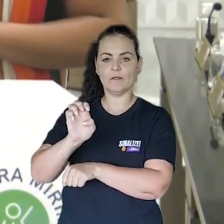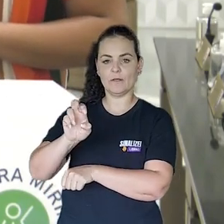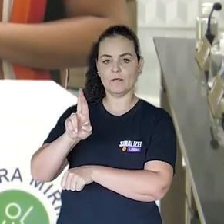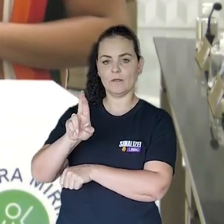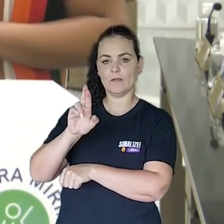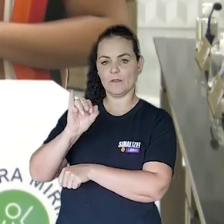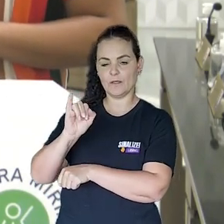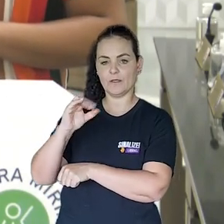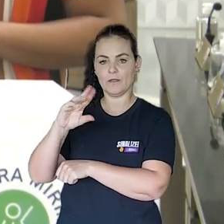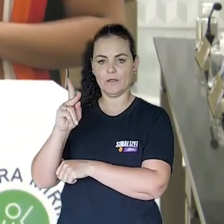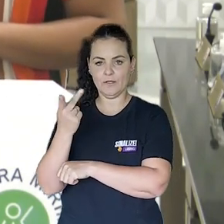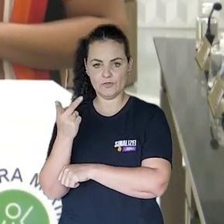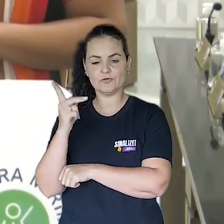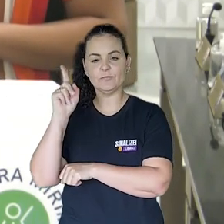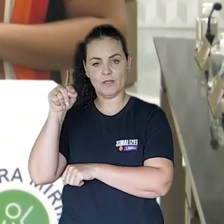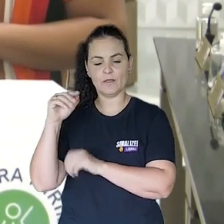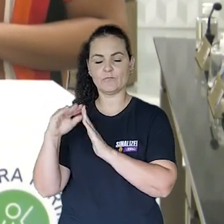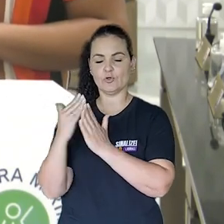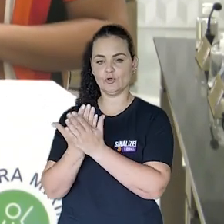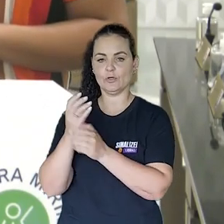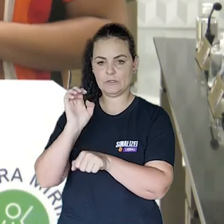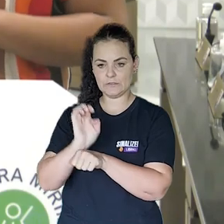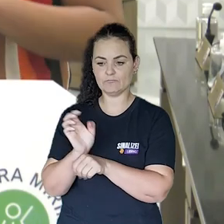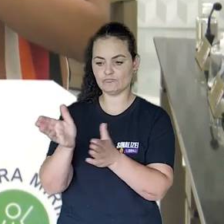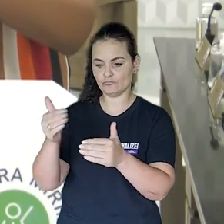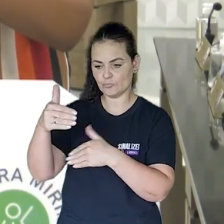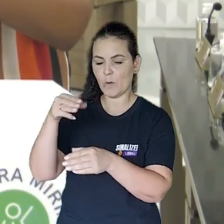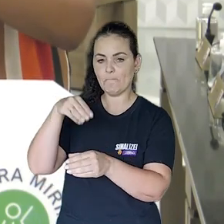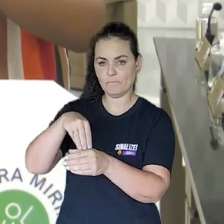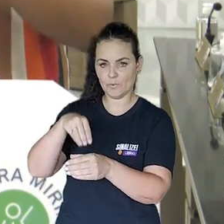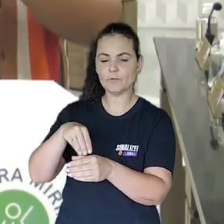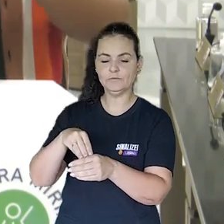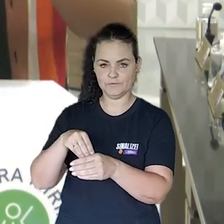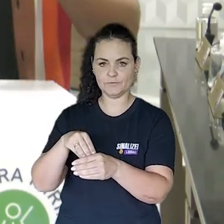escola Ana Tovinagel, que é uma escola municipal,